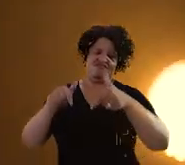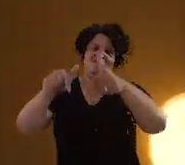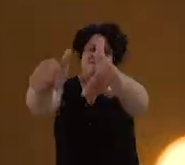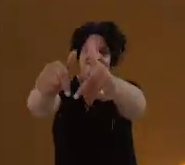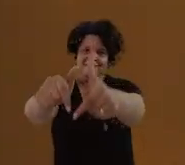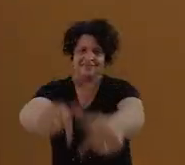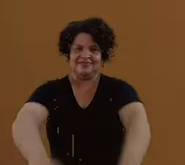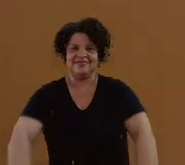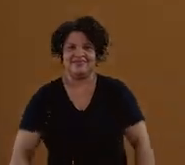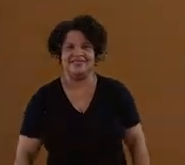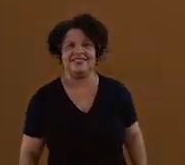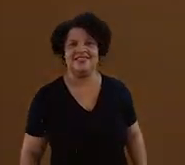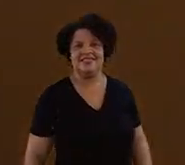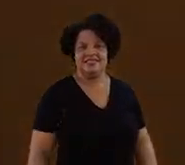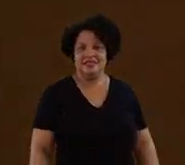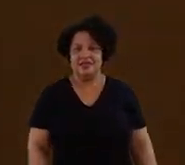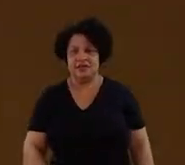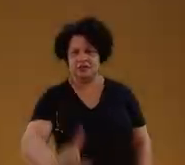Meu bonde bagaça, te amassa.